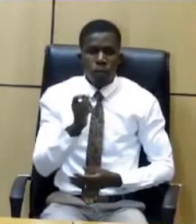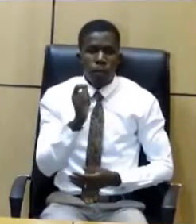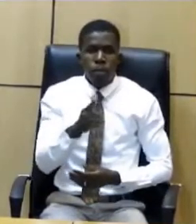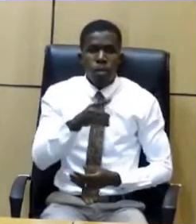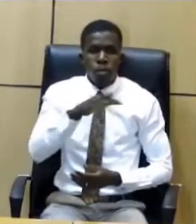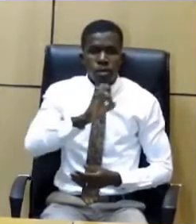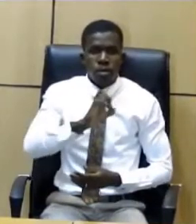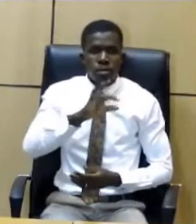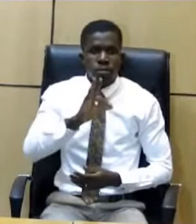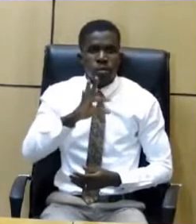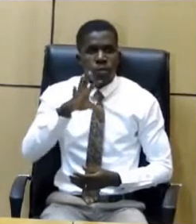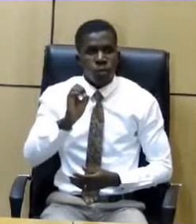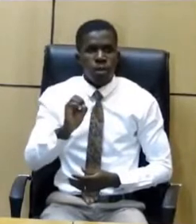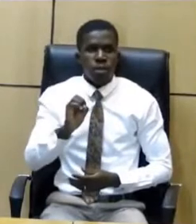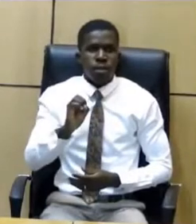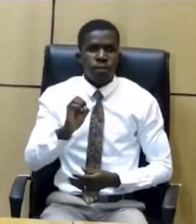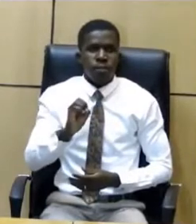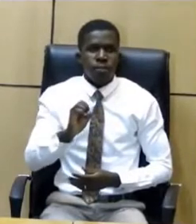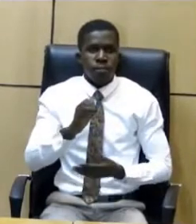19.840,